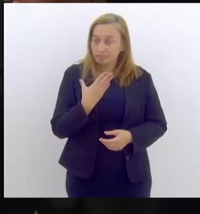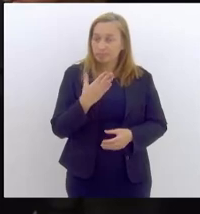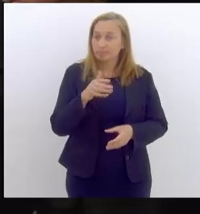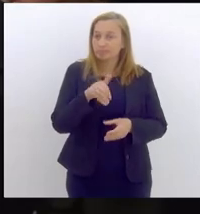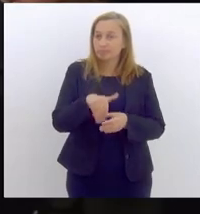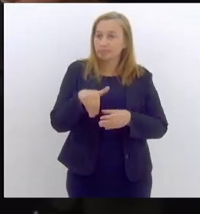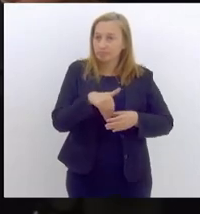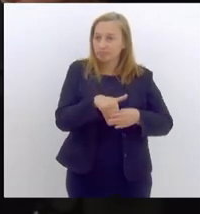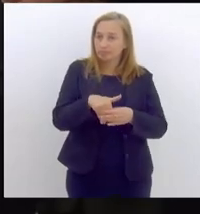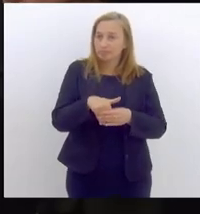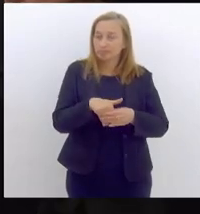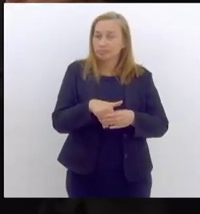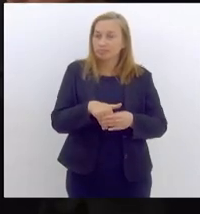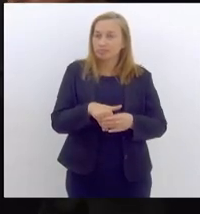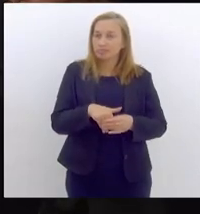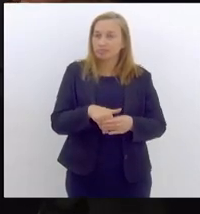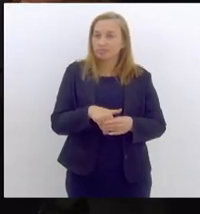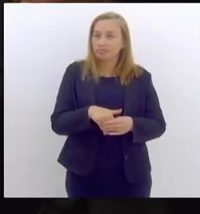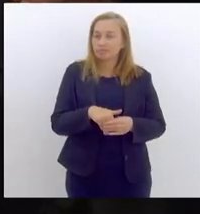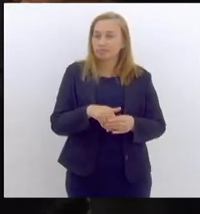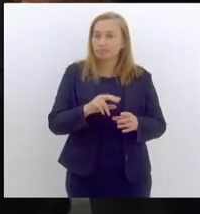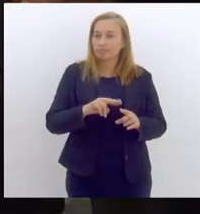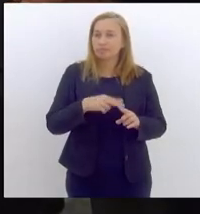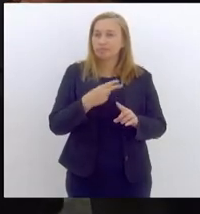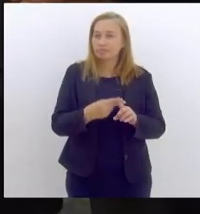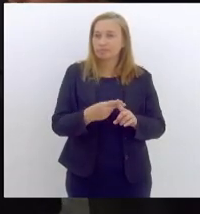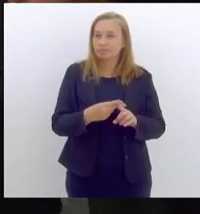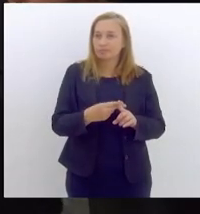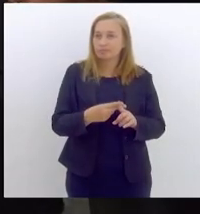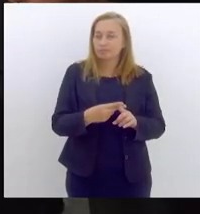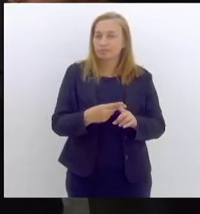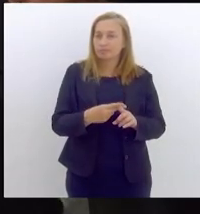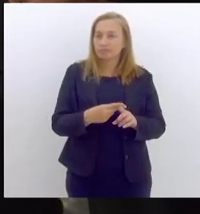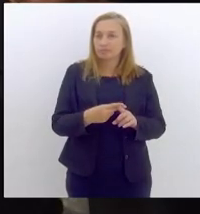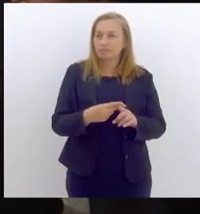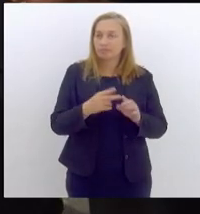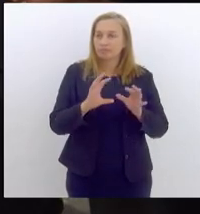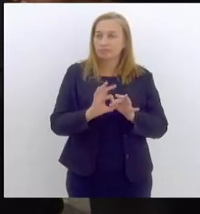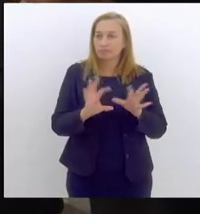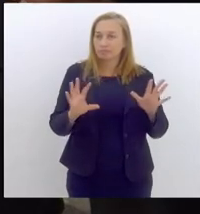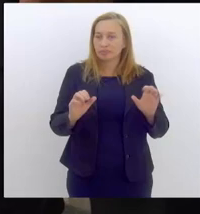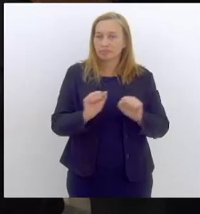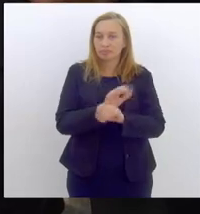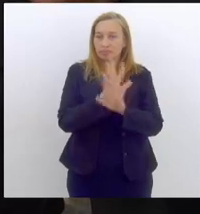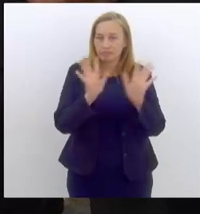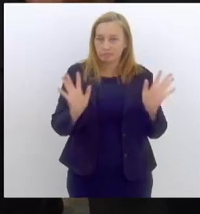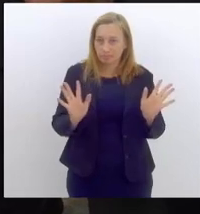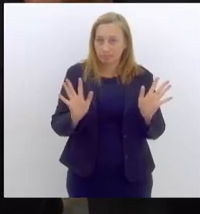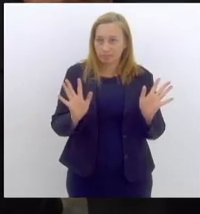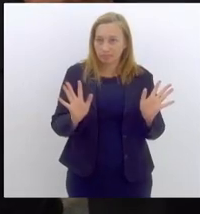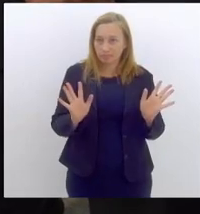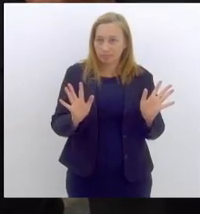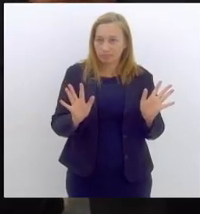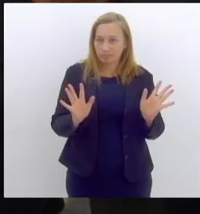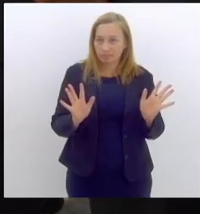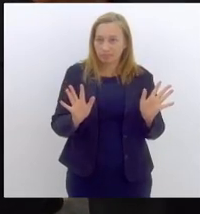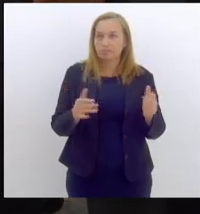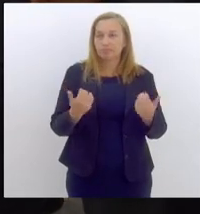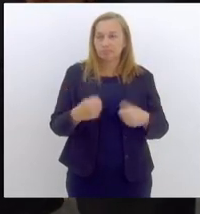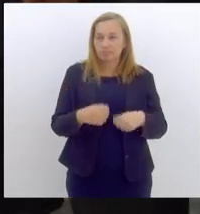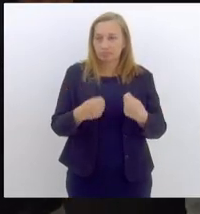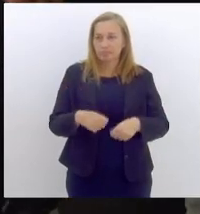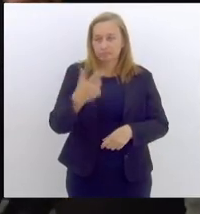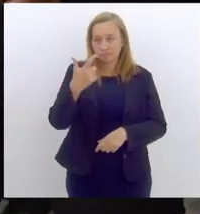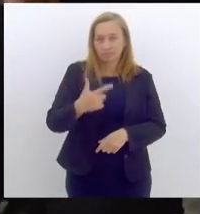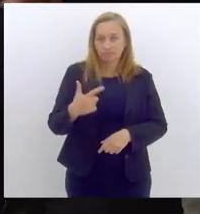votação se desdobrou de maneira aberta e transparente. da maneira como deve ser o